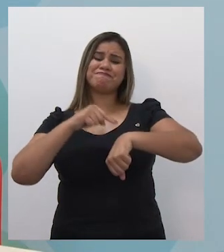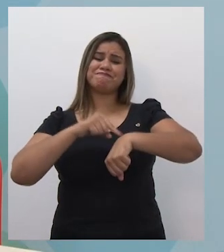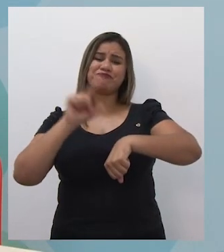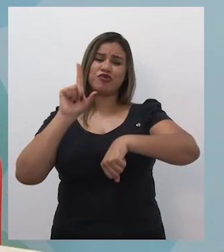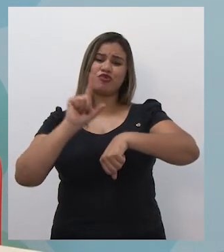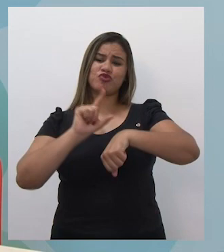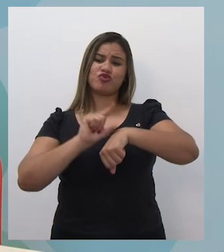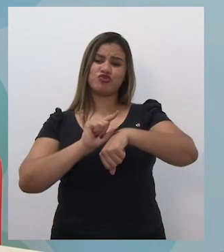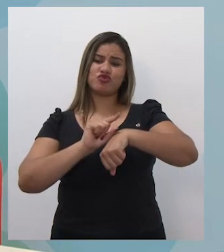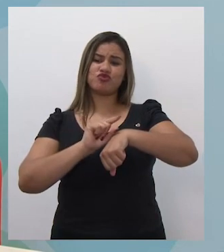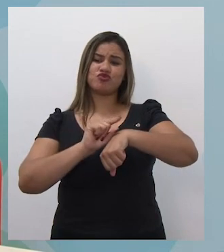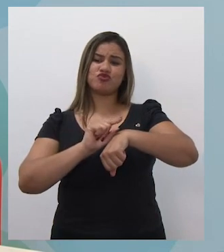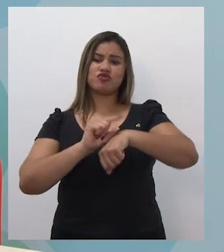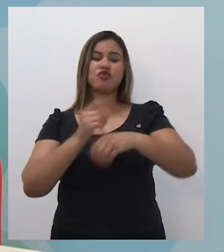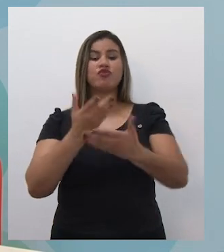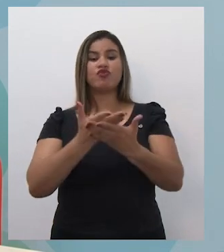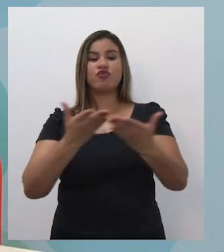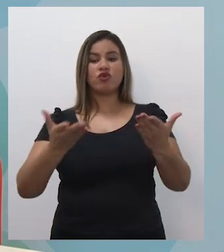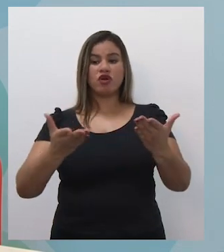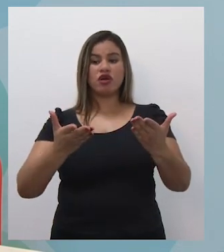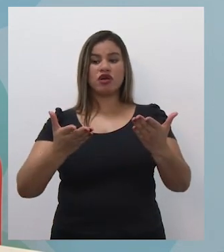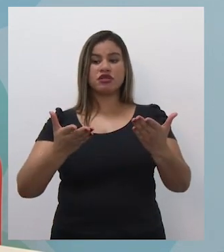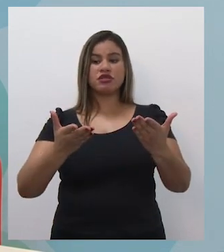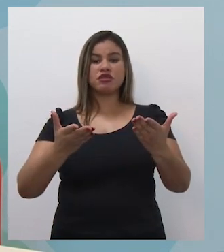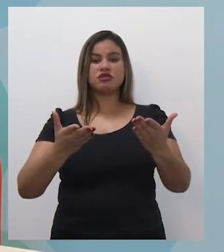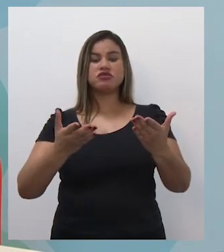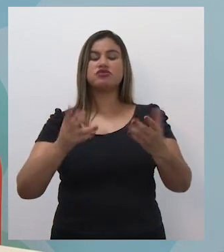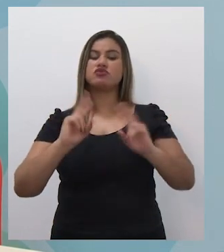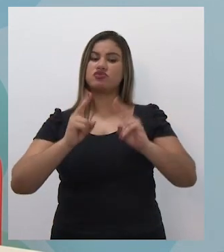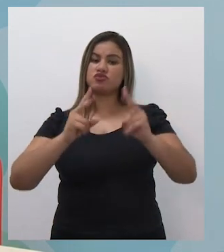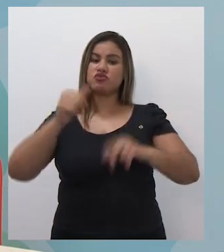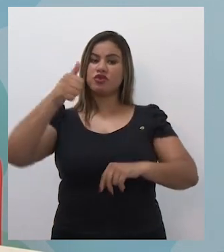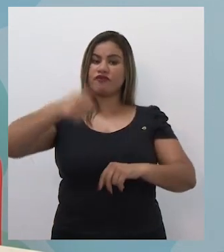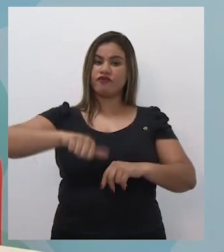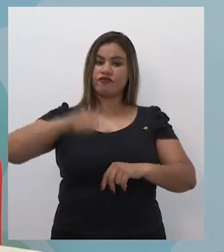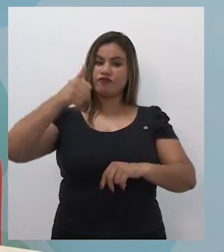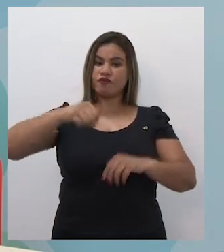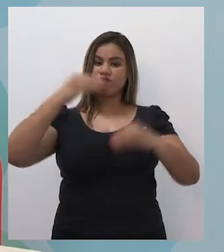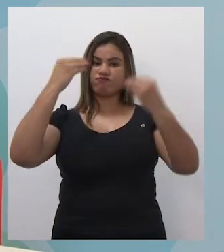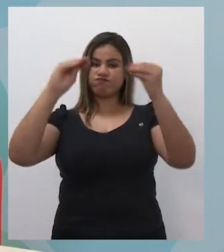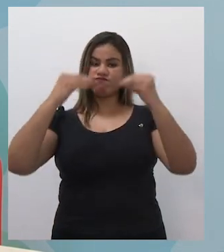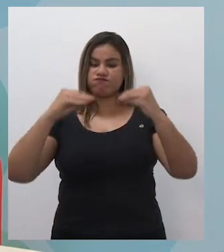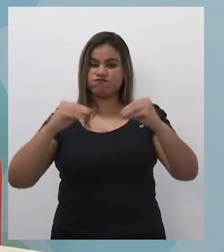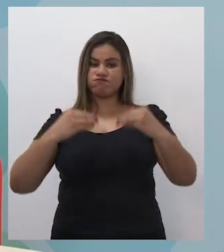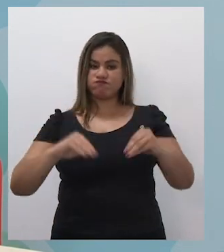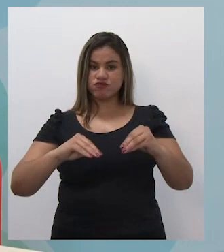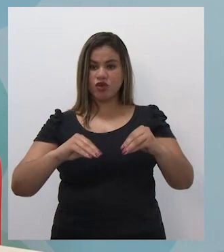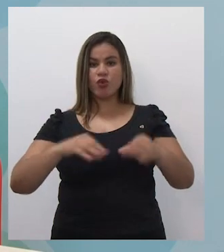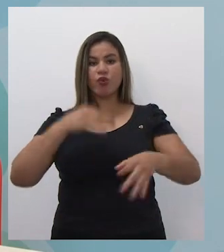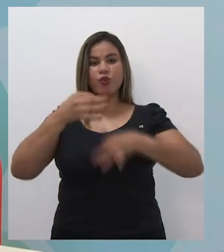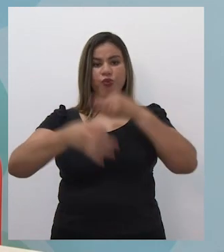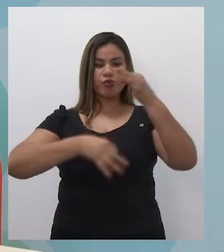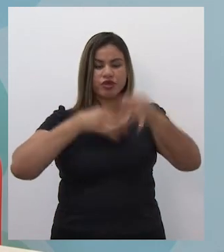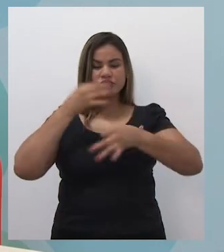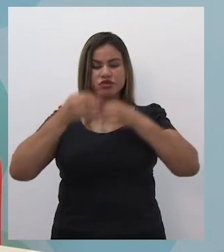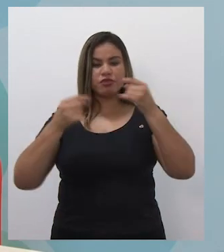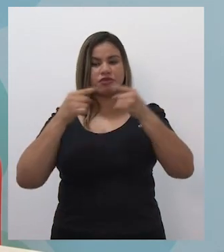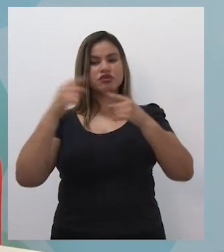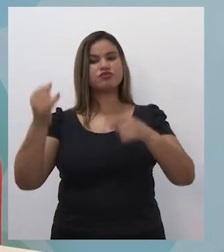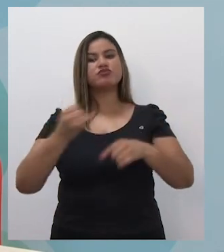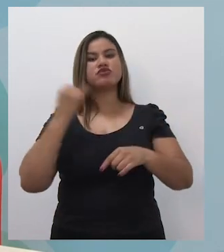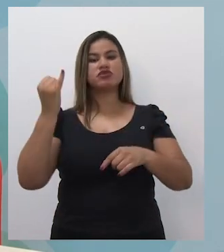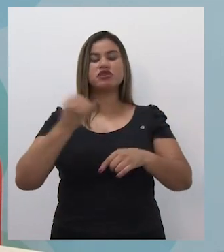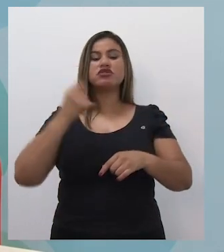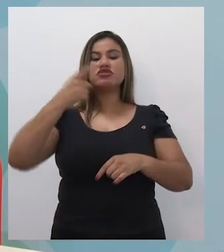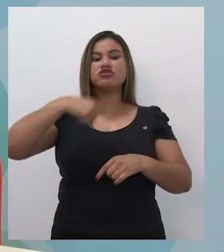curto, enquanto vocês vão, né, continuando ali a colocar os seus comentários, que eles são extremamente importantes, né, para a gente